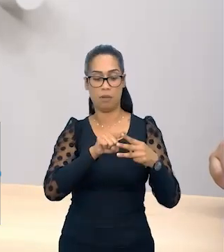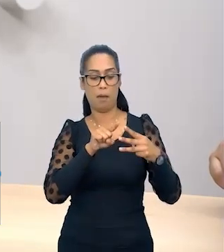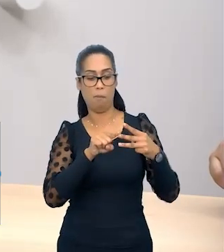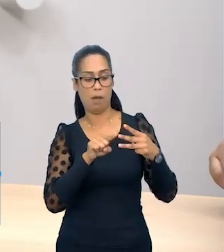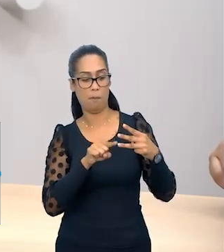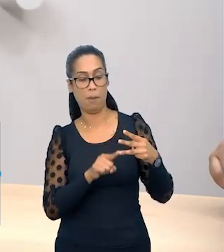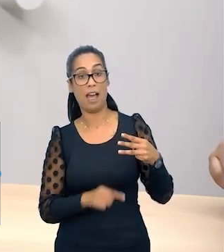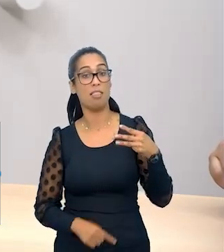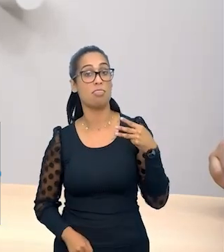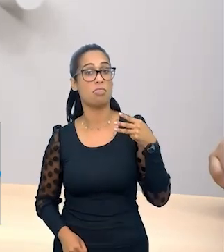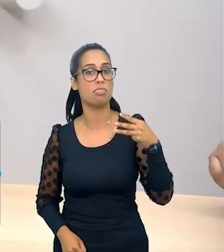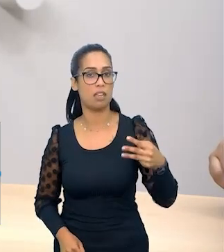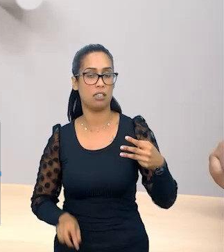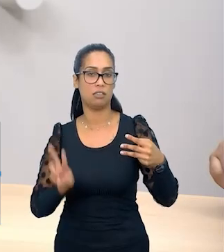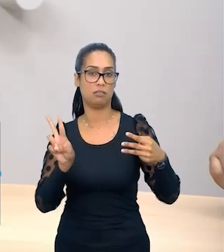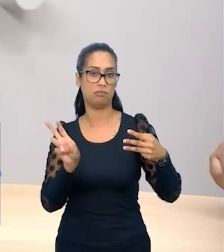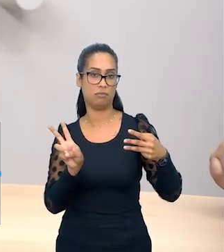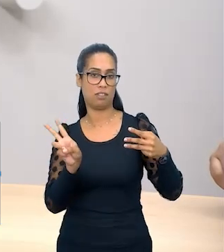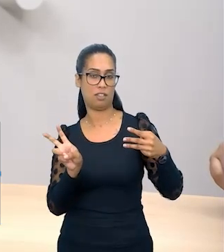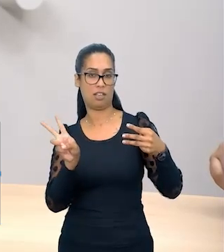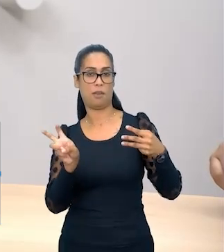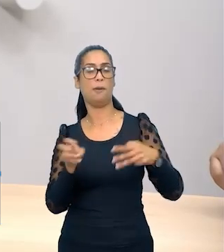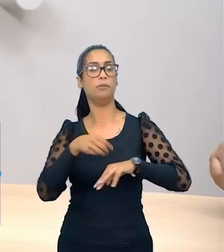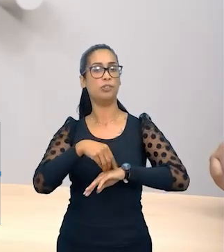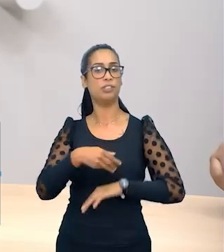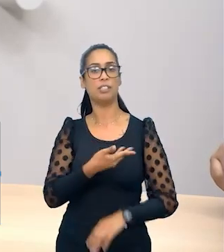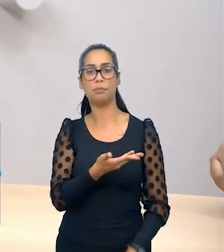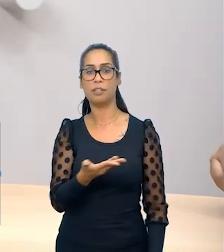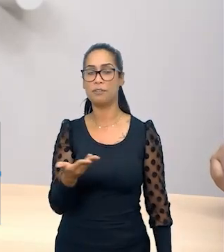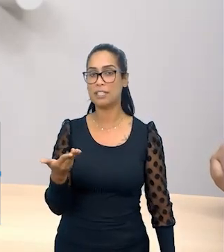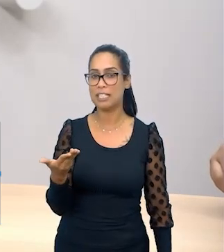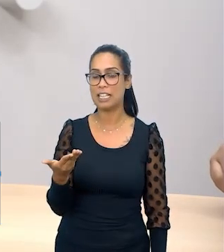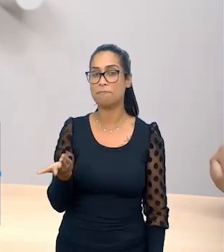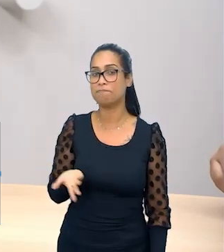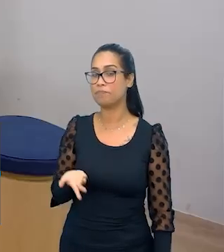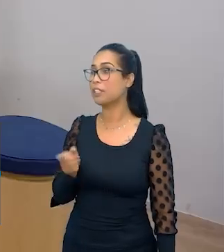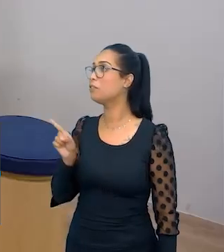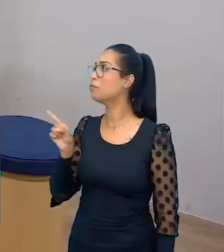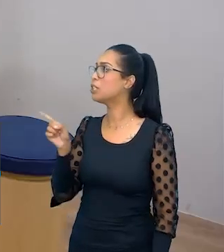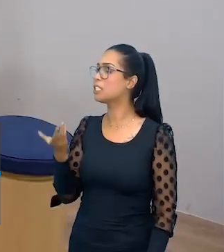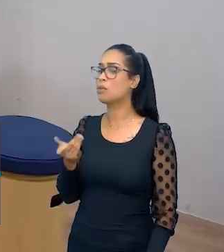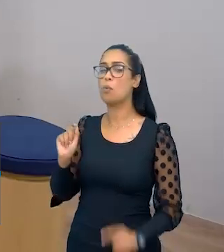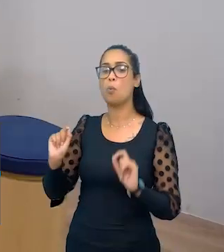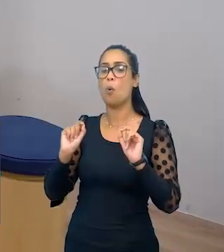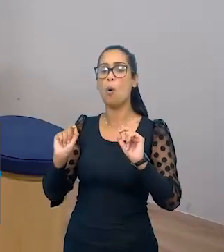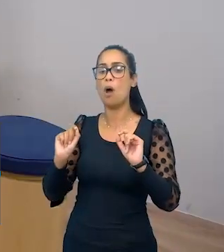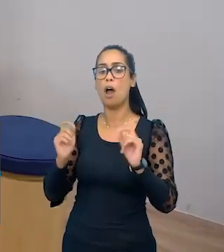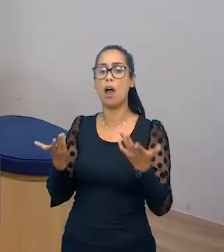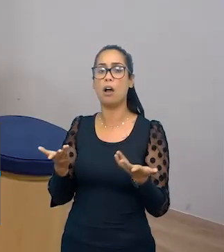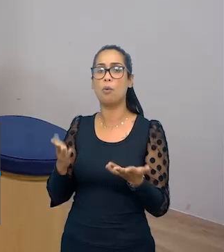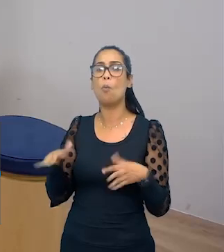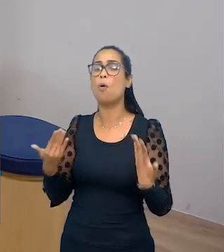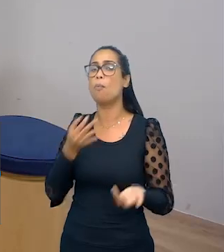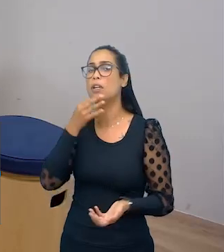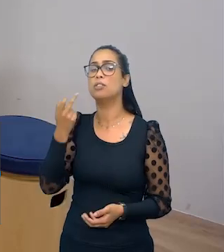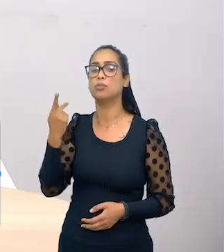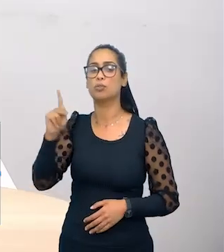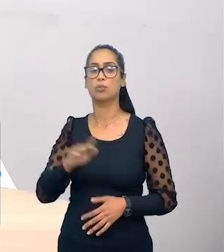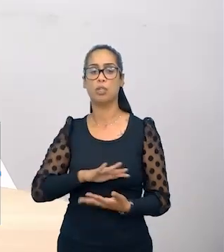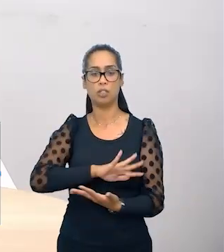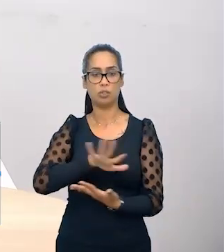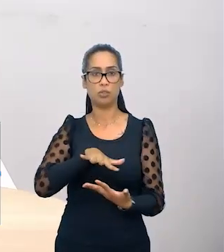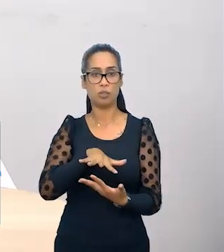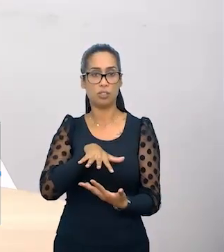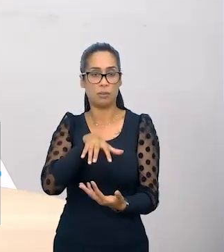nós sugerimos aqui. E o que você acha da sustentabilidade, Sumaia? Então, a sustentabilidade, ela é baseada em